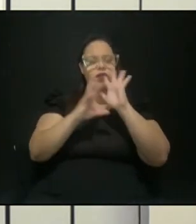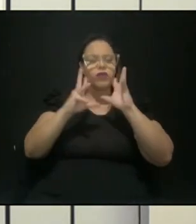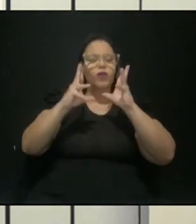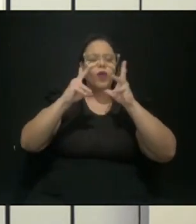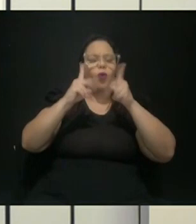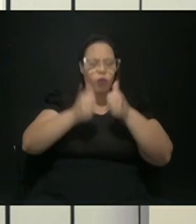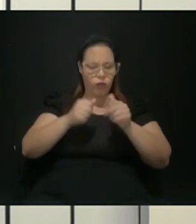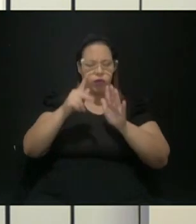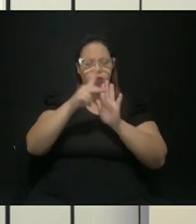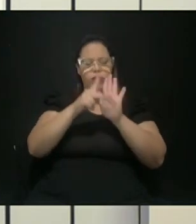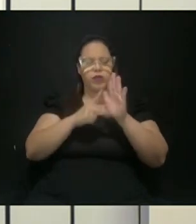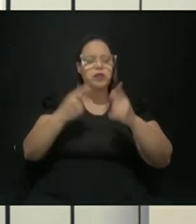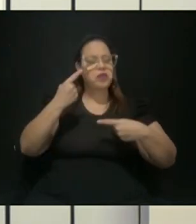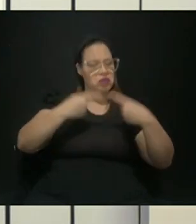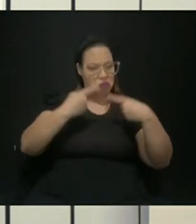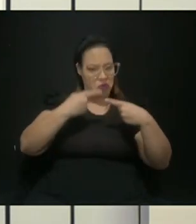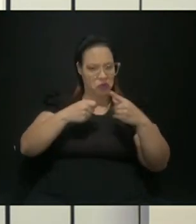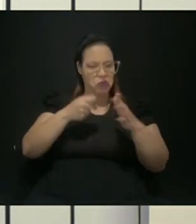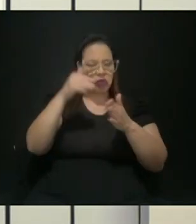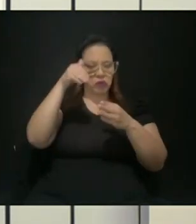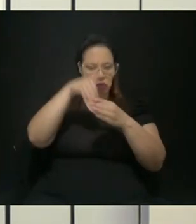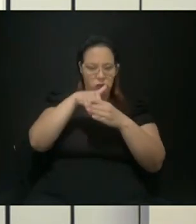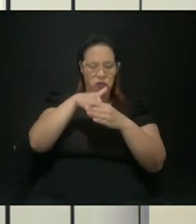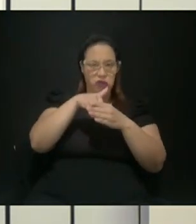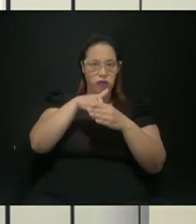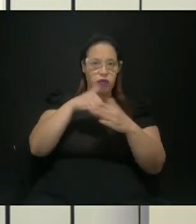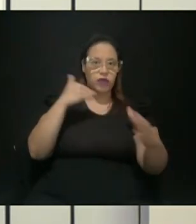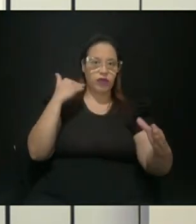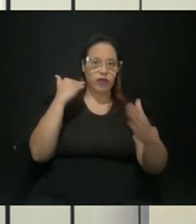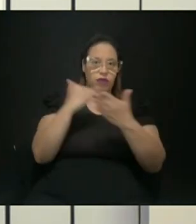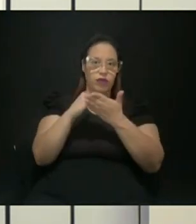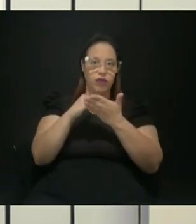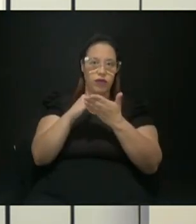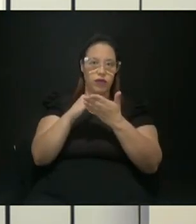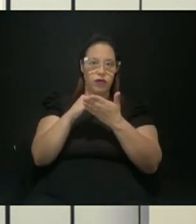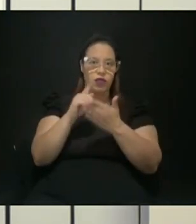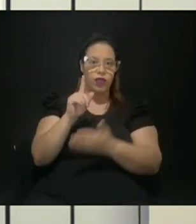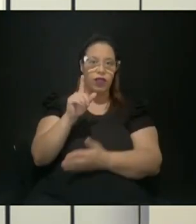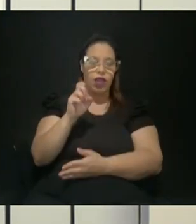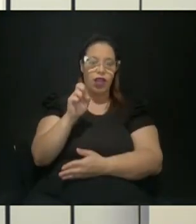serão discutidos e votados? É só entrar no site do Legislativo, no